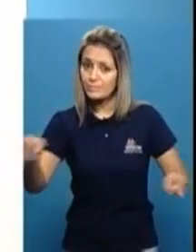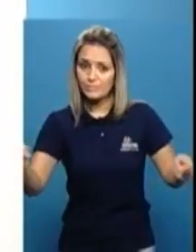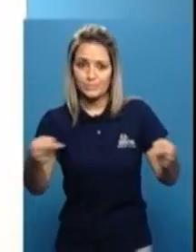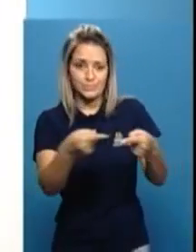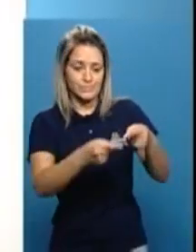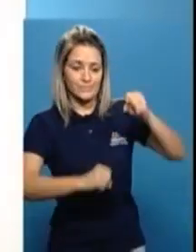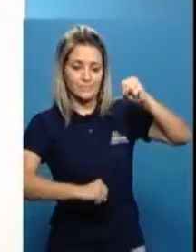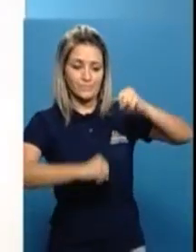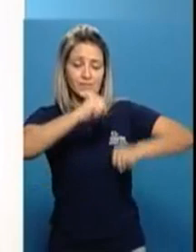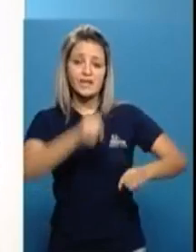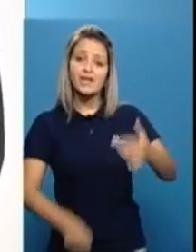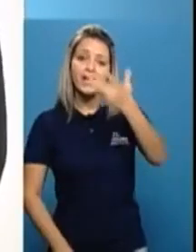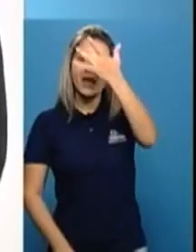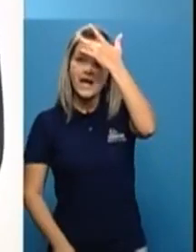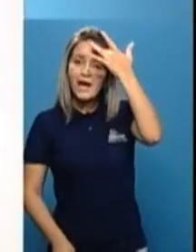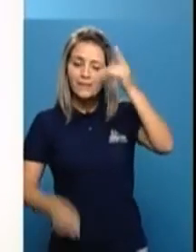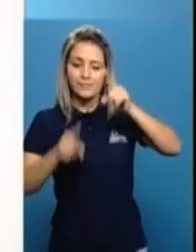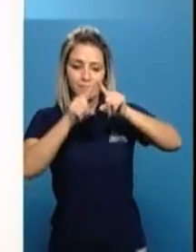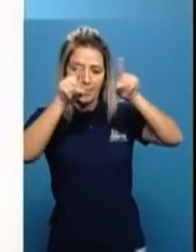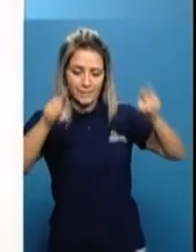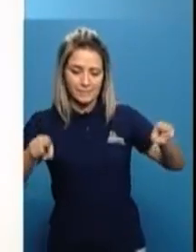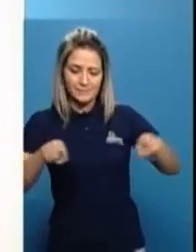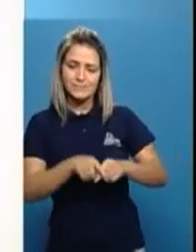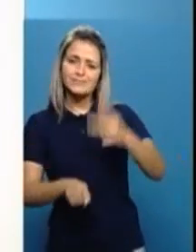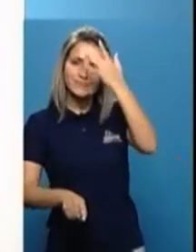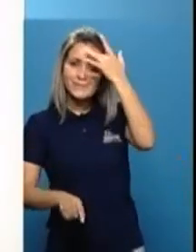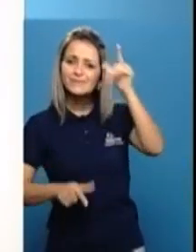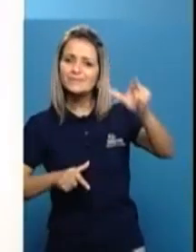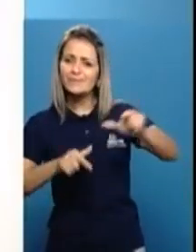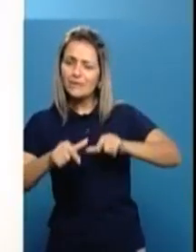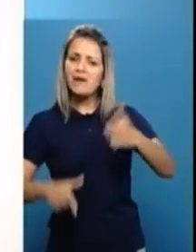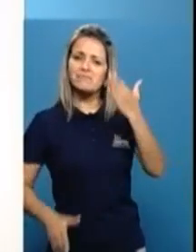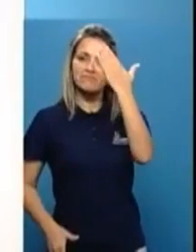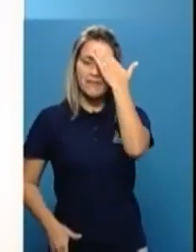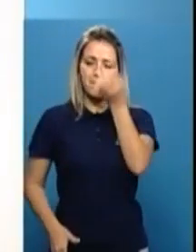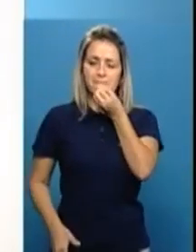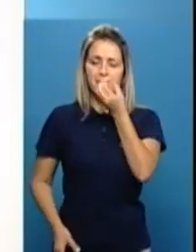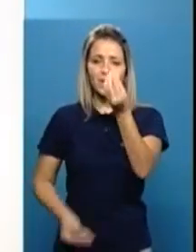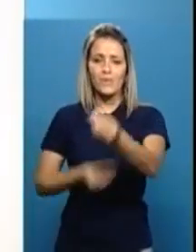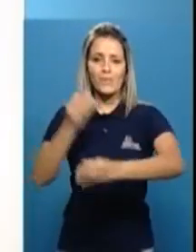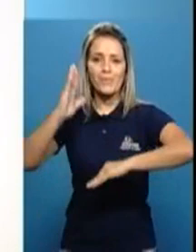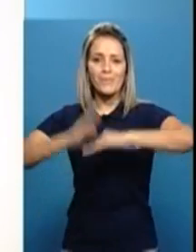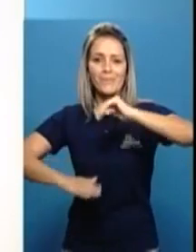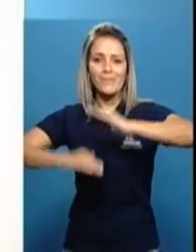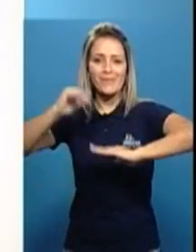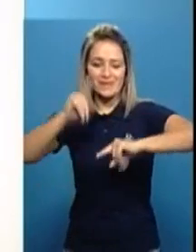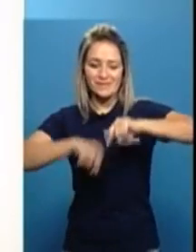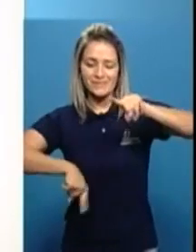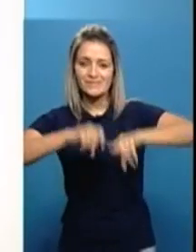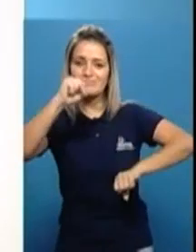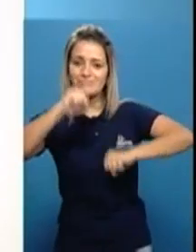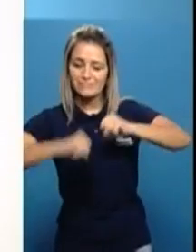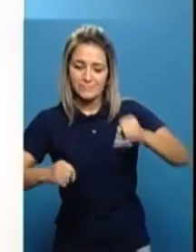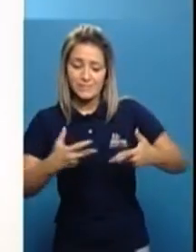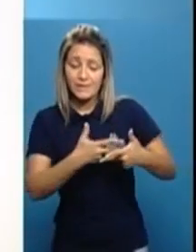Os funcionários são altamente qualificados para poderem operar instrumentos. Também